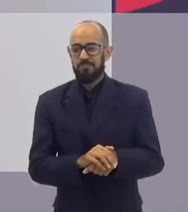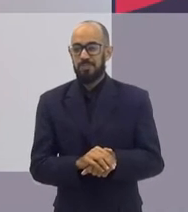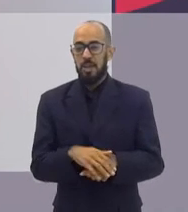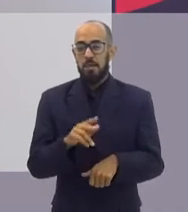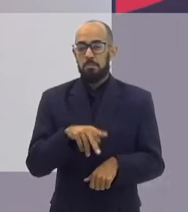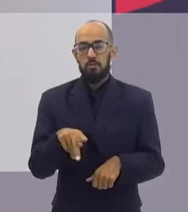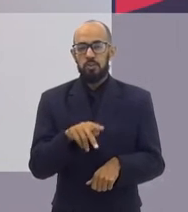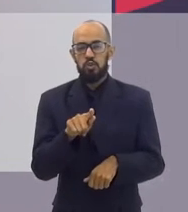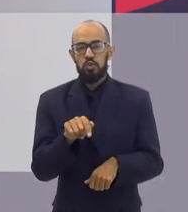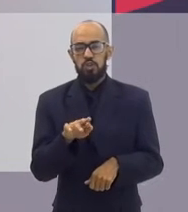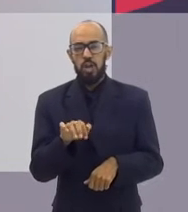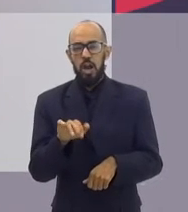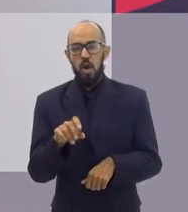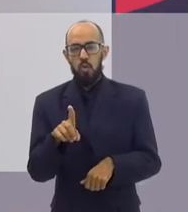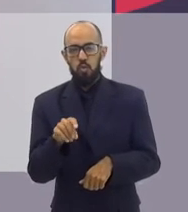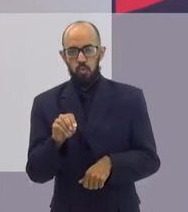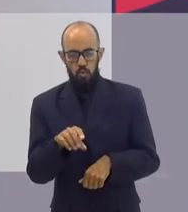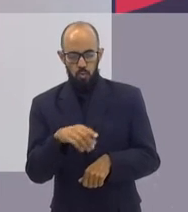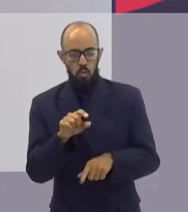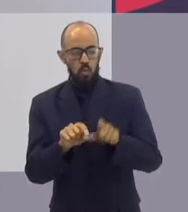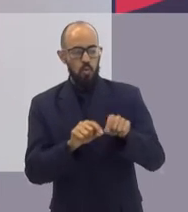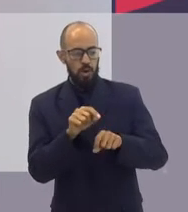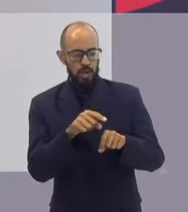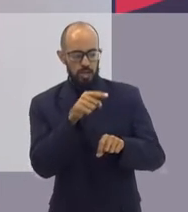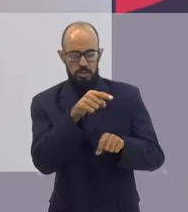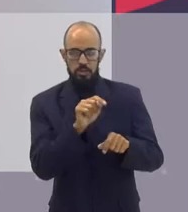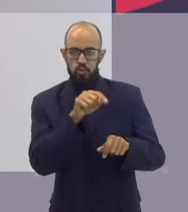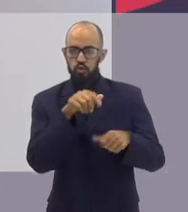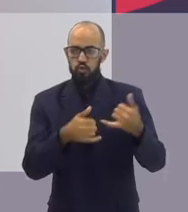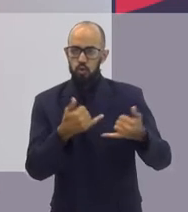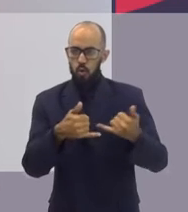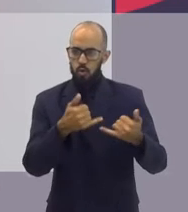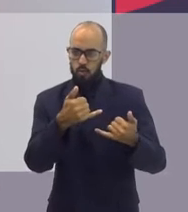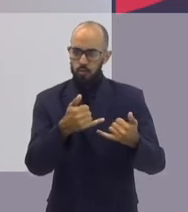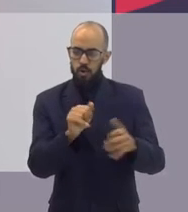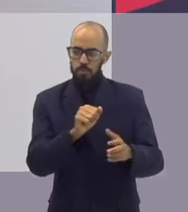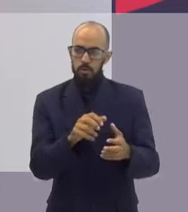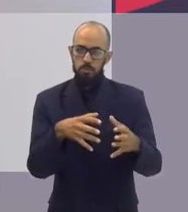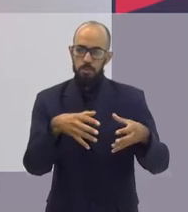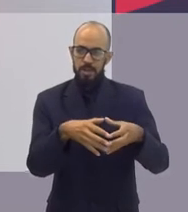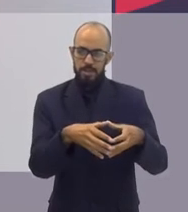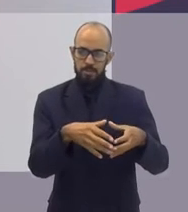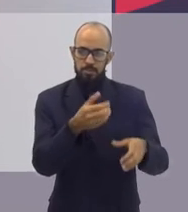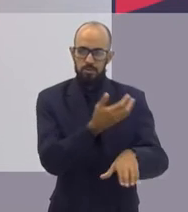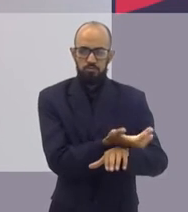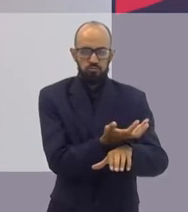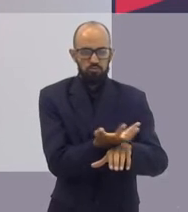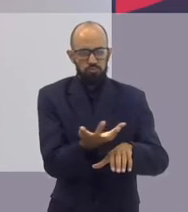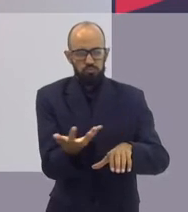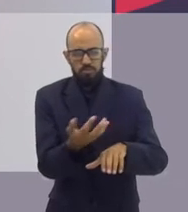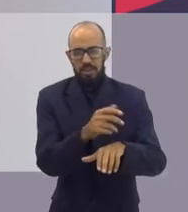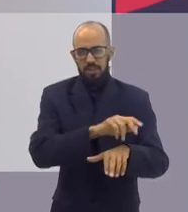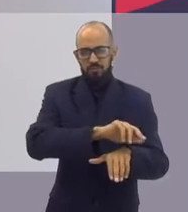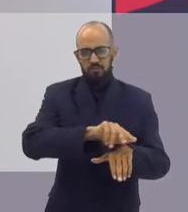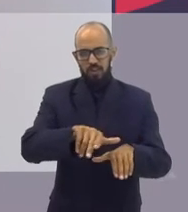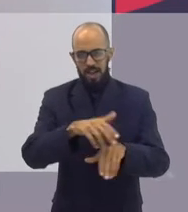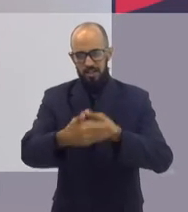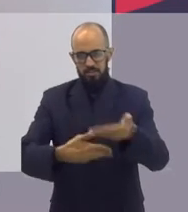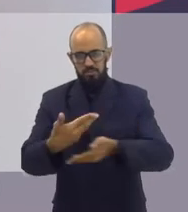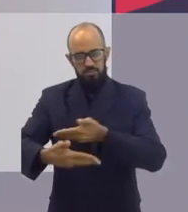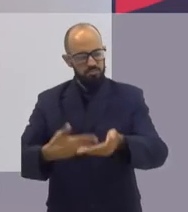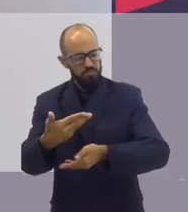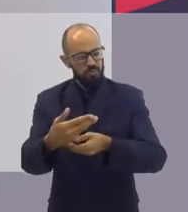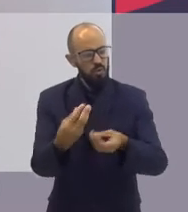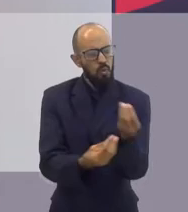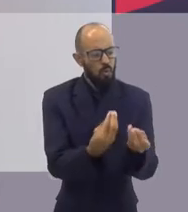Professor Geraldo, o jogo foi criado por uma equipe multidisciplinar, né? Queria que o senhor falasse qual foi a participação de cada um,